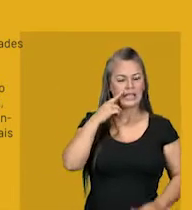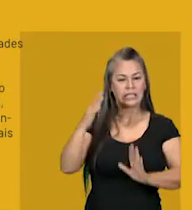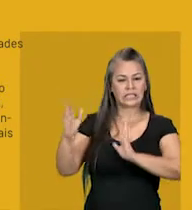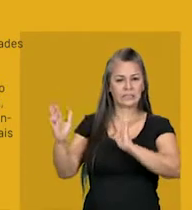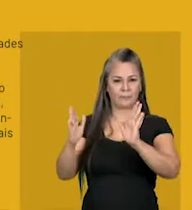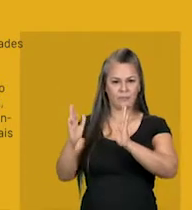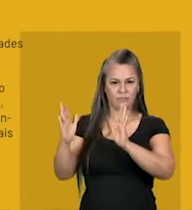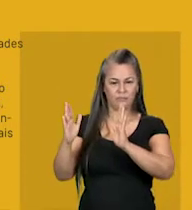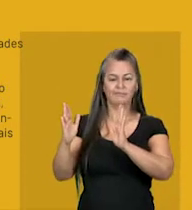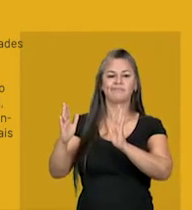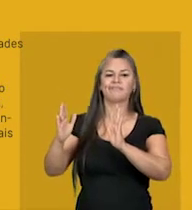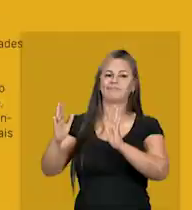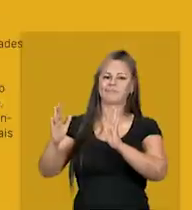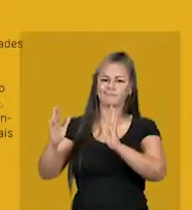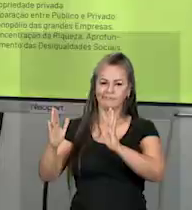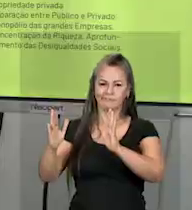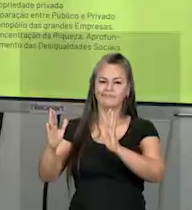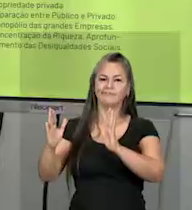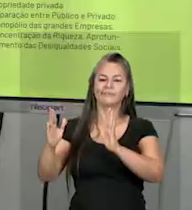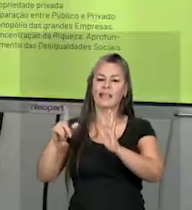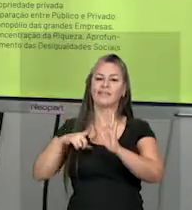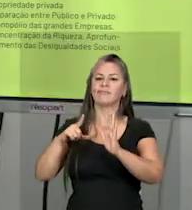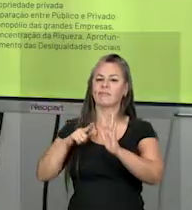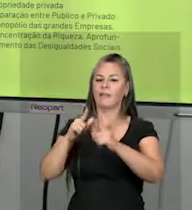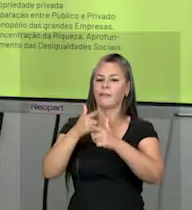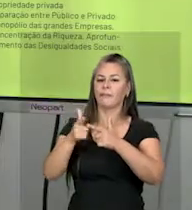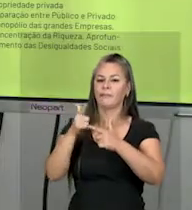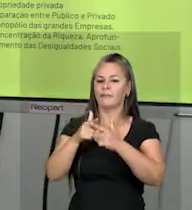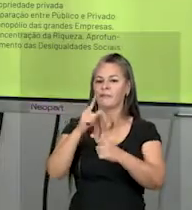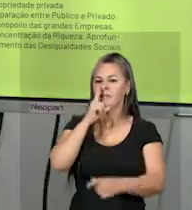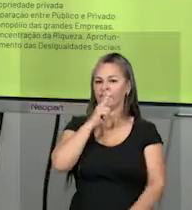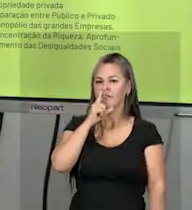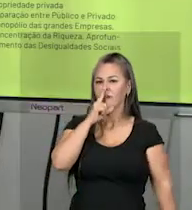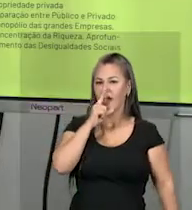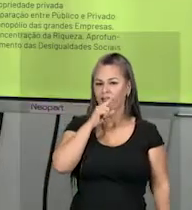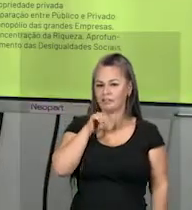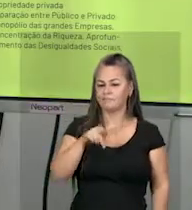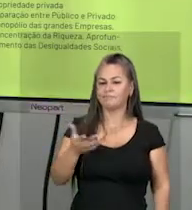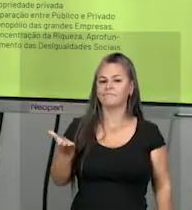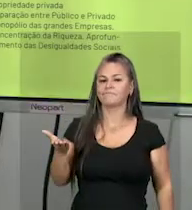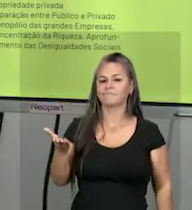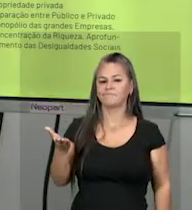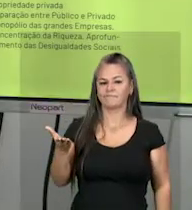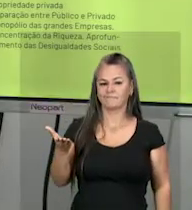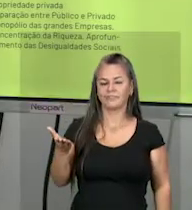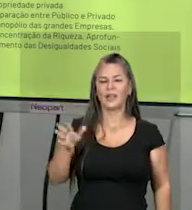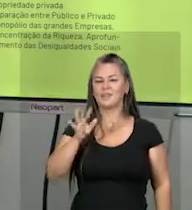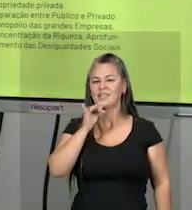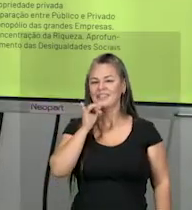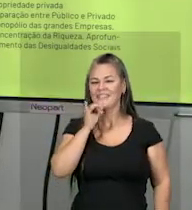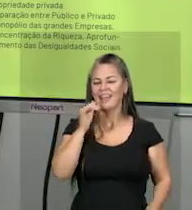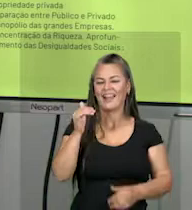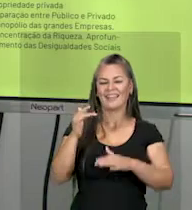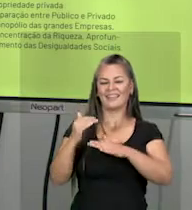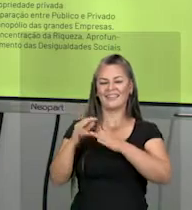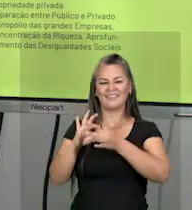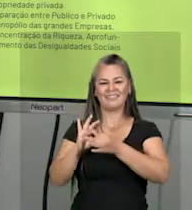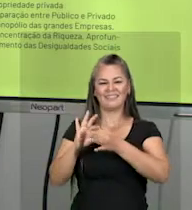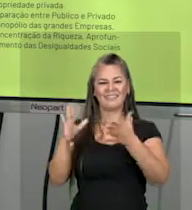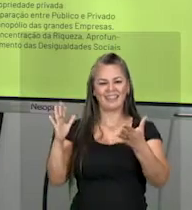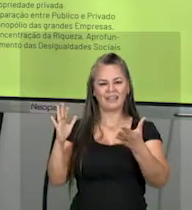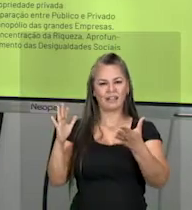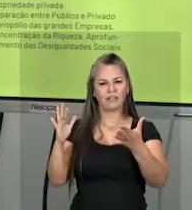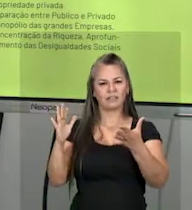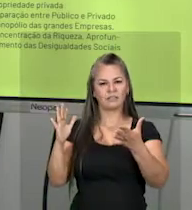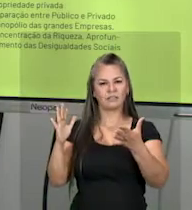ele também apresenta problemas, né? E no final das contas, essa liberdade, né, que eles defendem acaba valendo